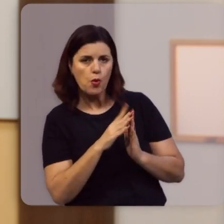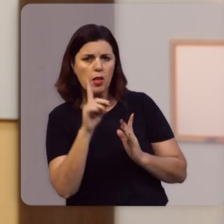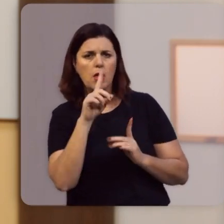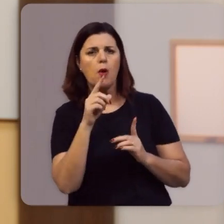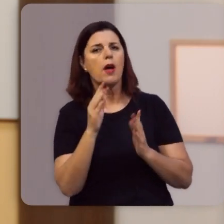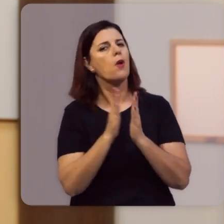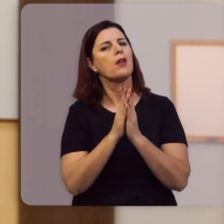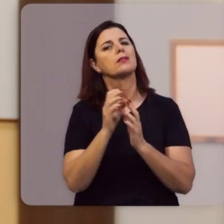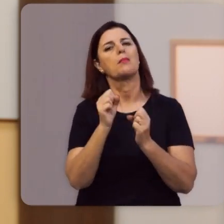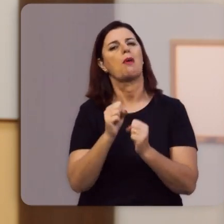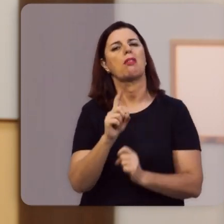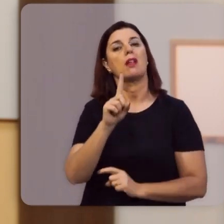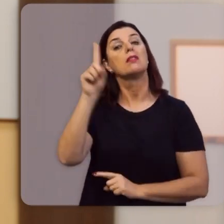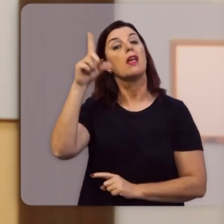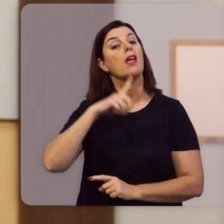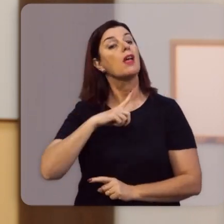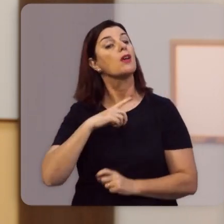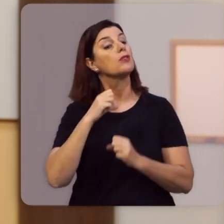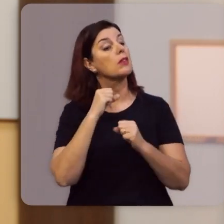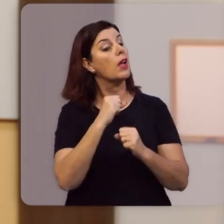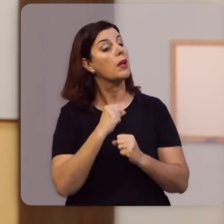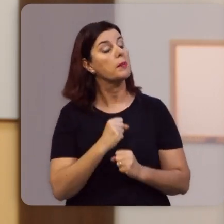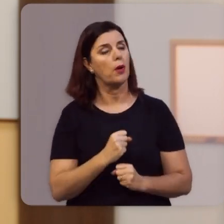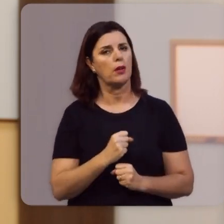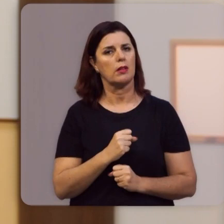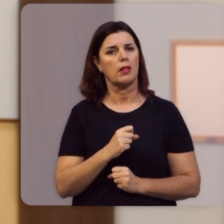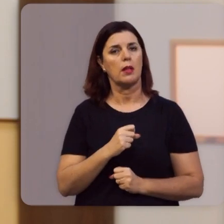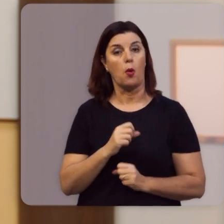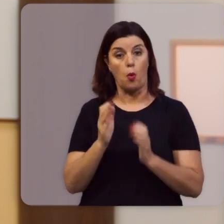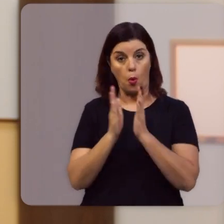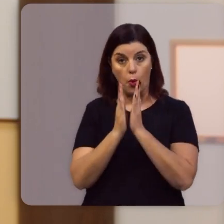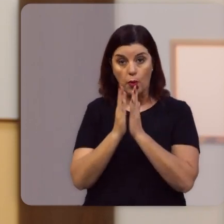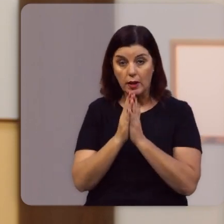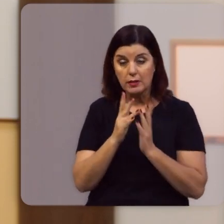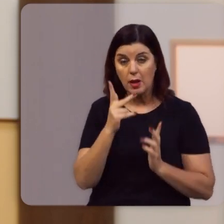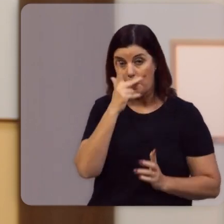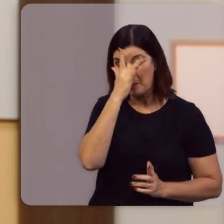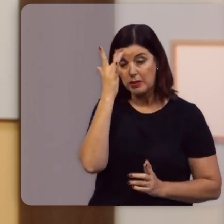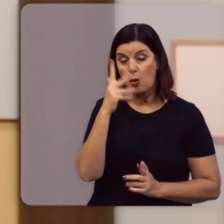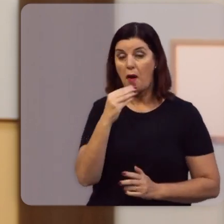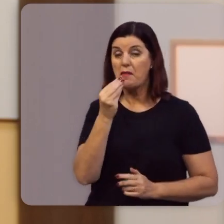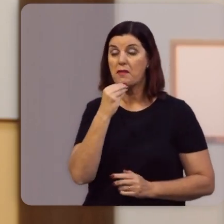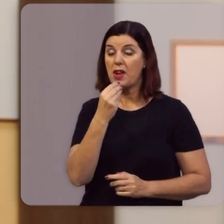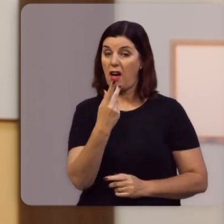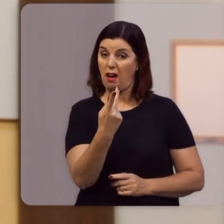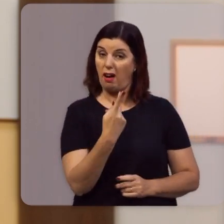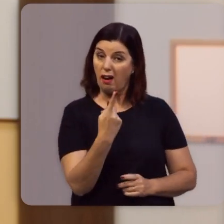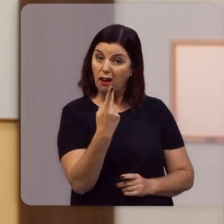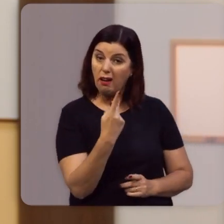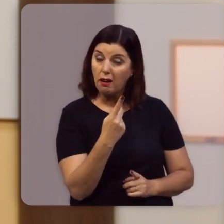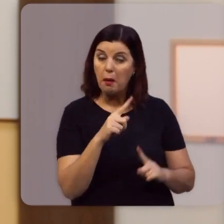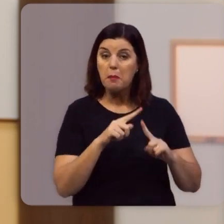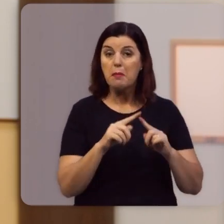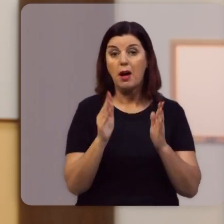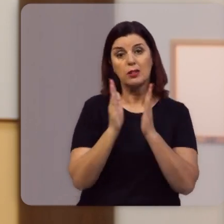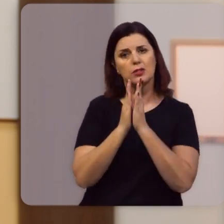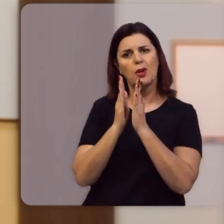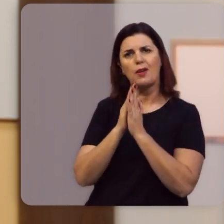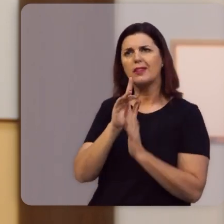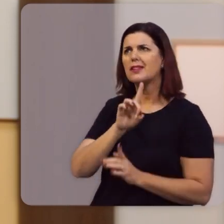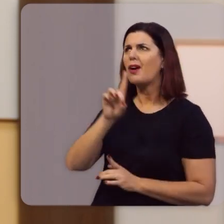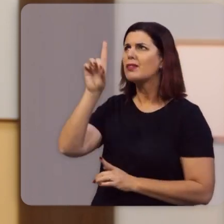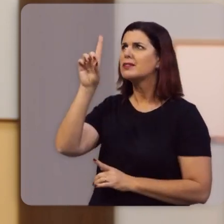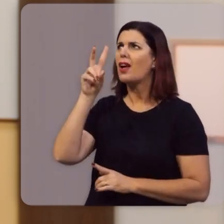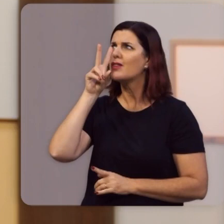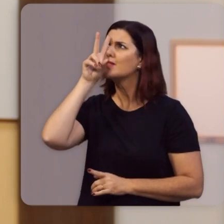que é poderosa. A oração é para gente fraca como você e eu. Mas a oração